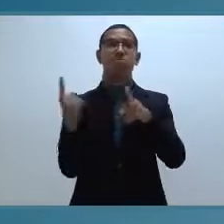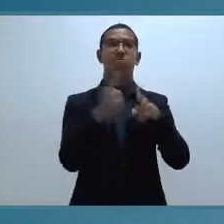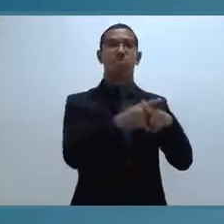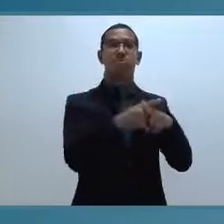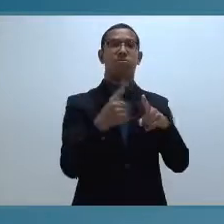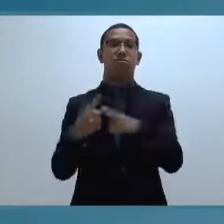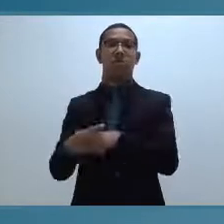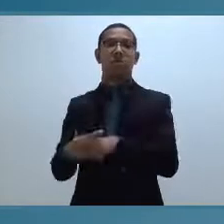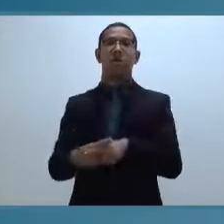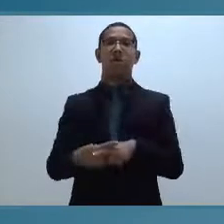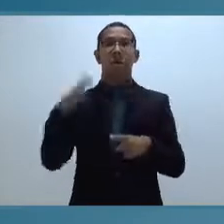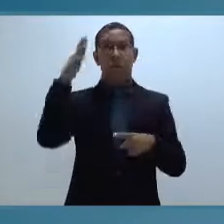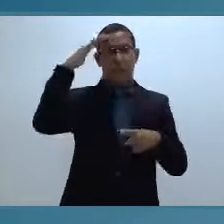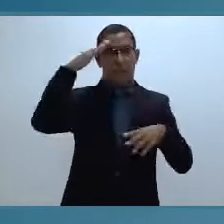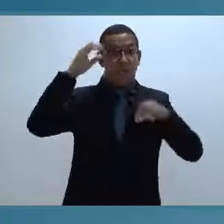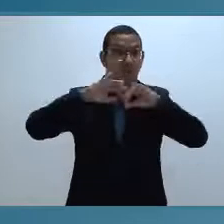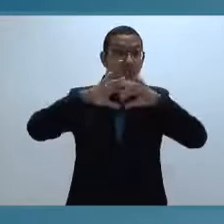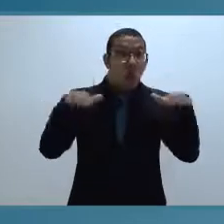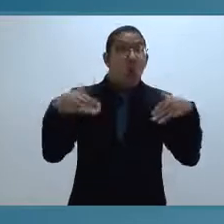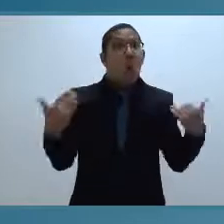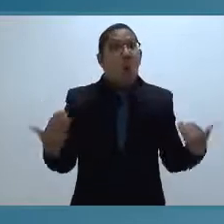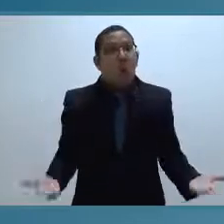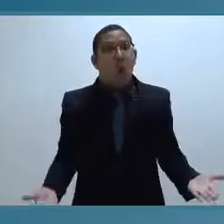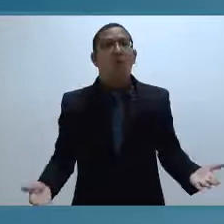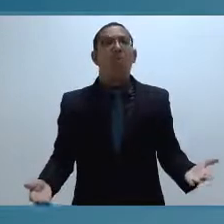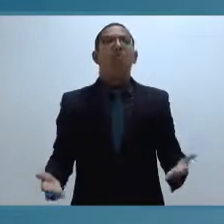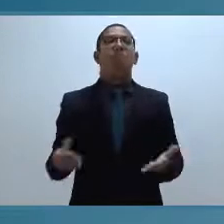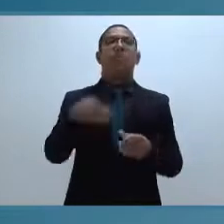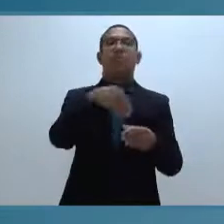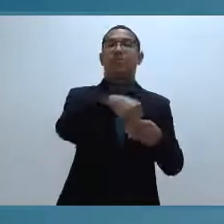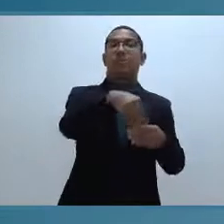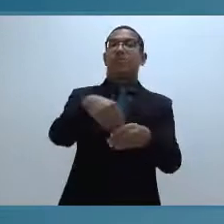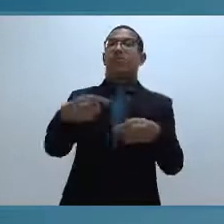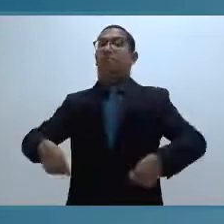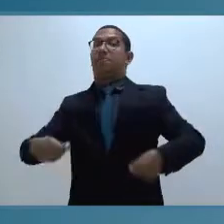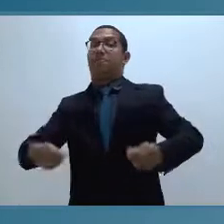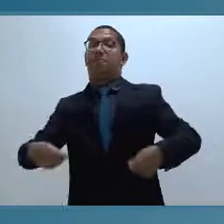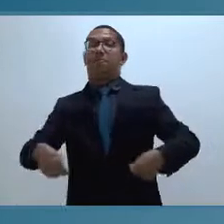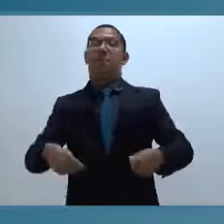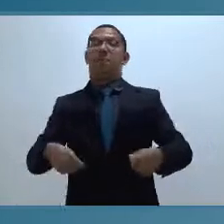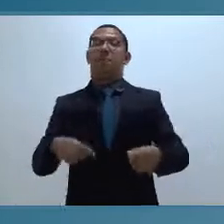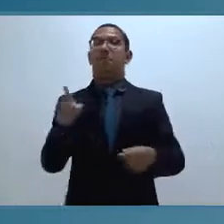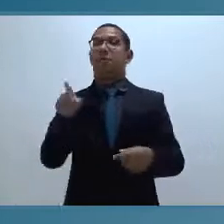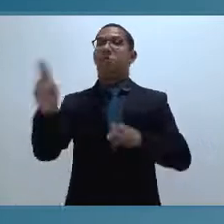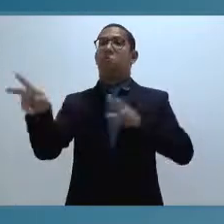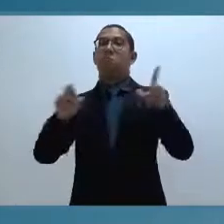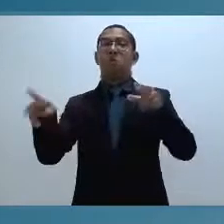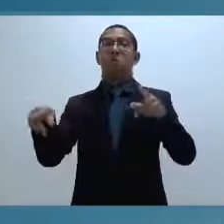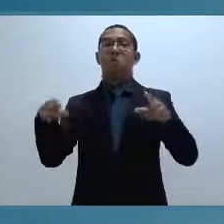ao entendimento ou se há necessidade de colher o voto, se há divergência.